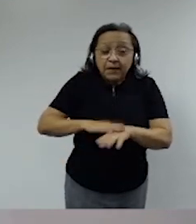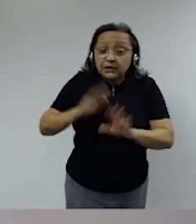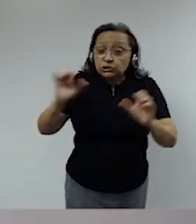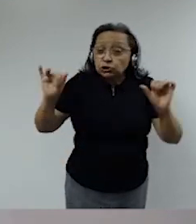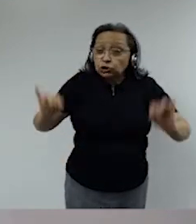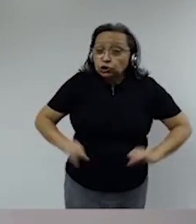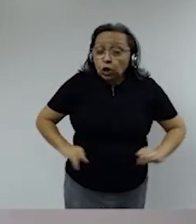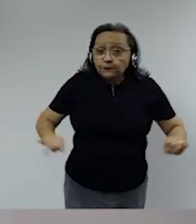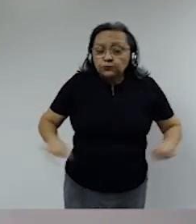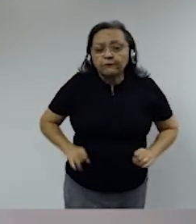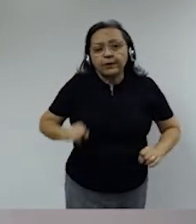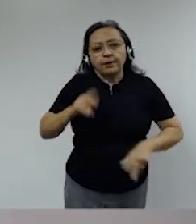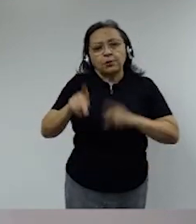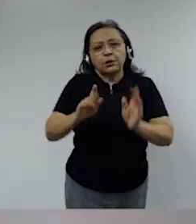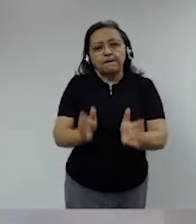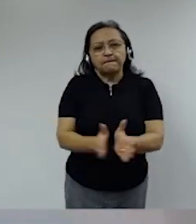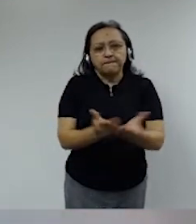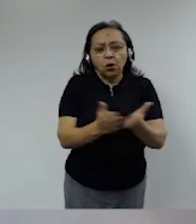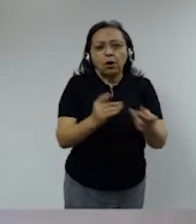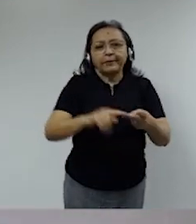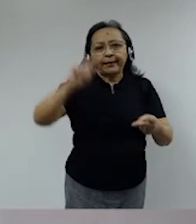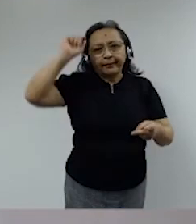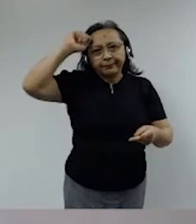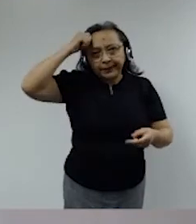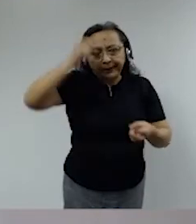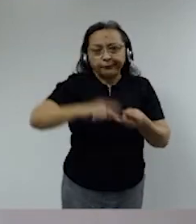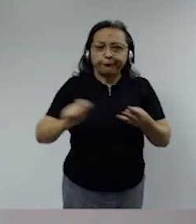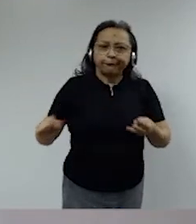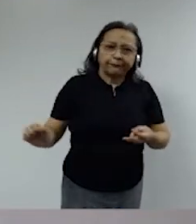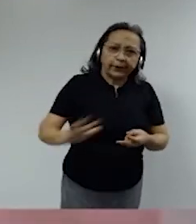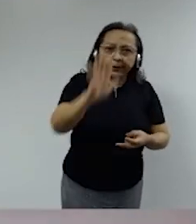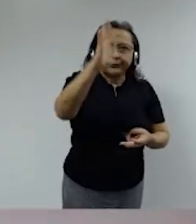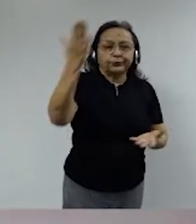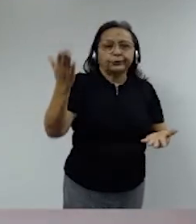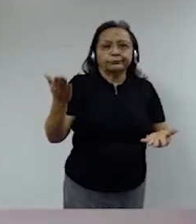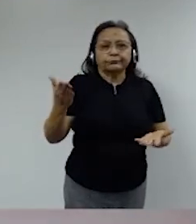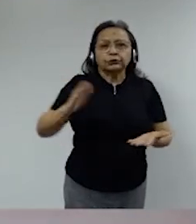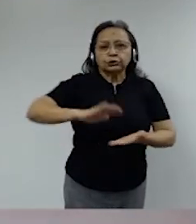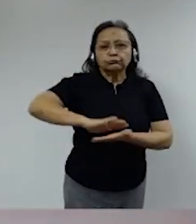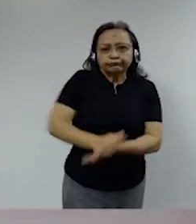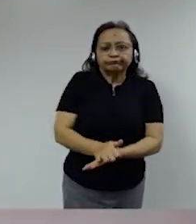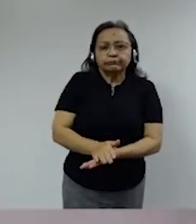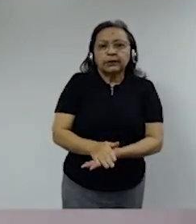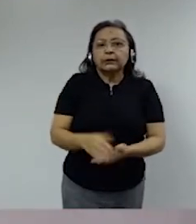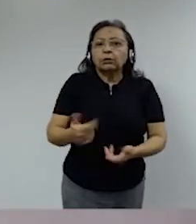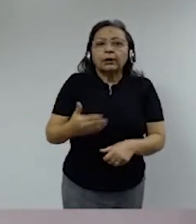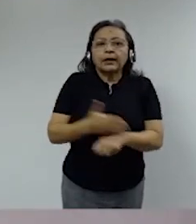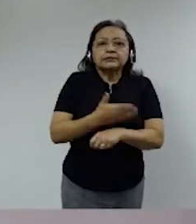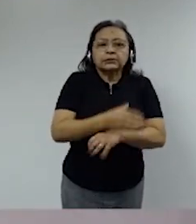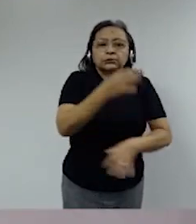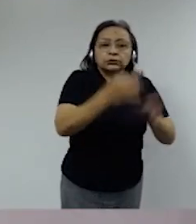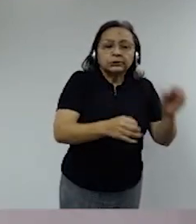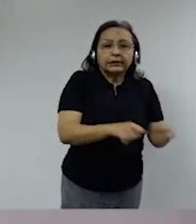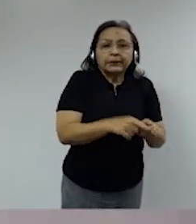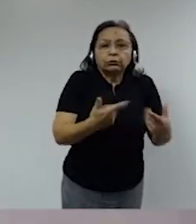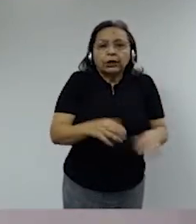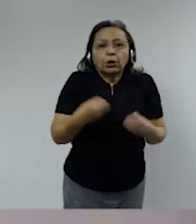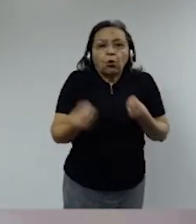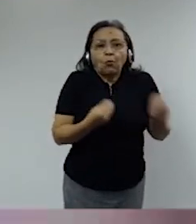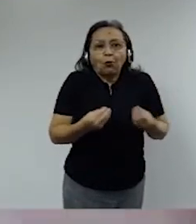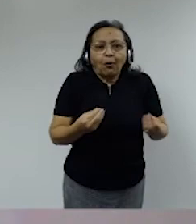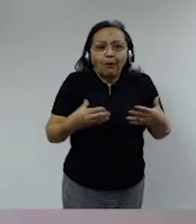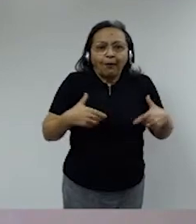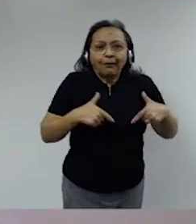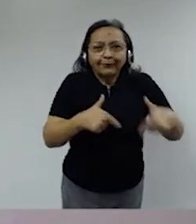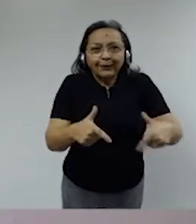a população negra, a população marginalizada, que não tem o acesso à justiça, né? E que muitas vezes não tem nem como brigar por isso. Então, é